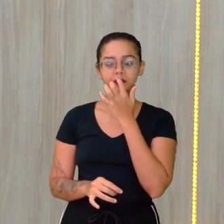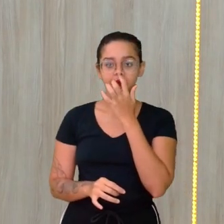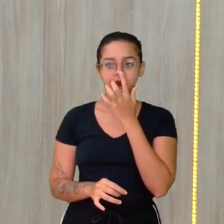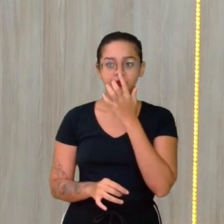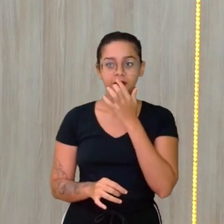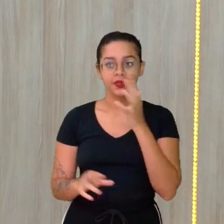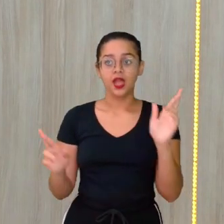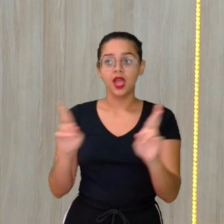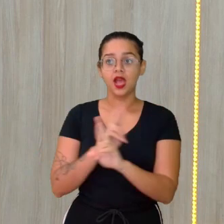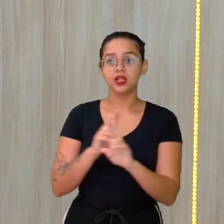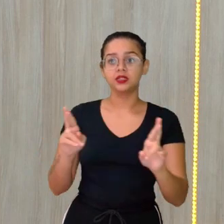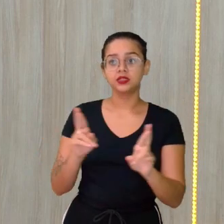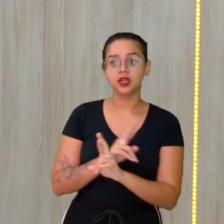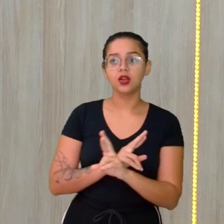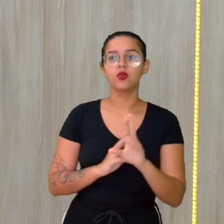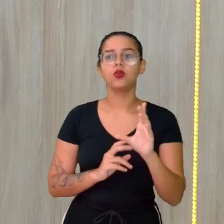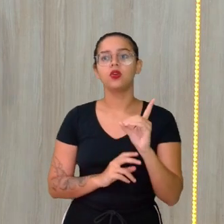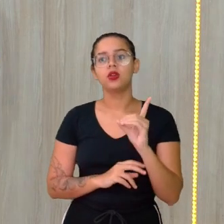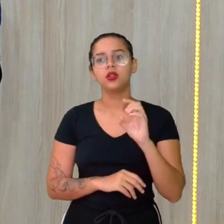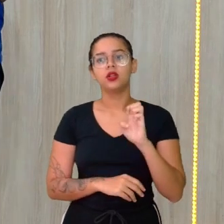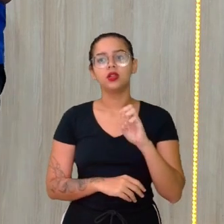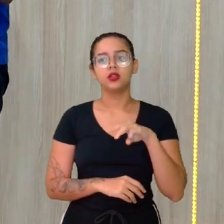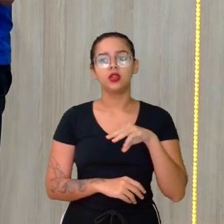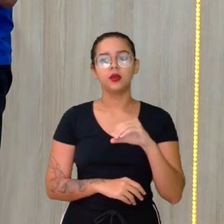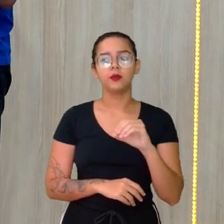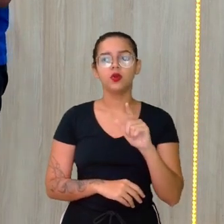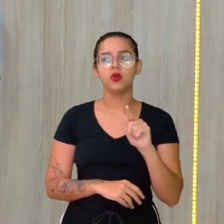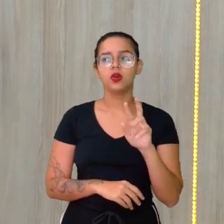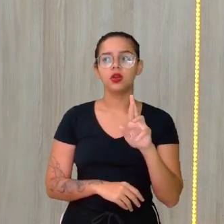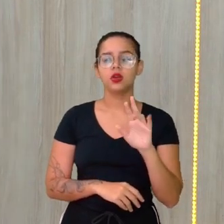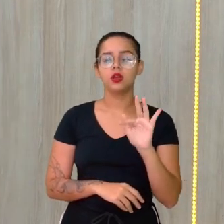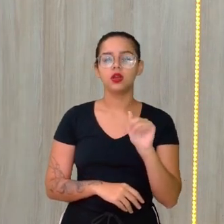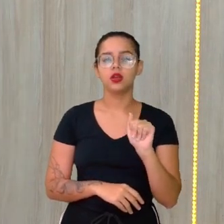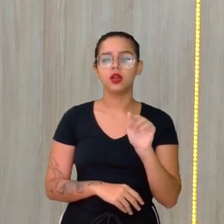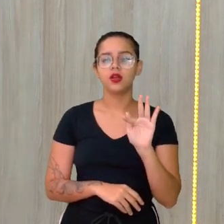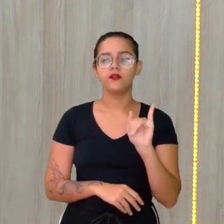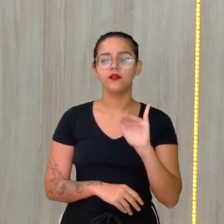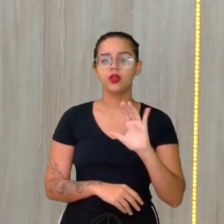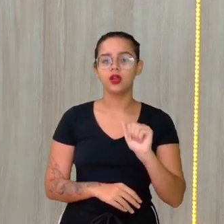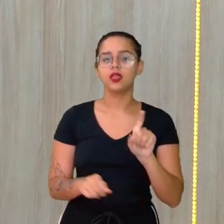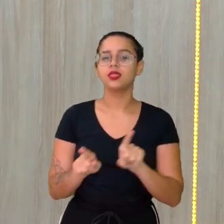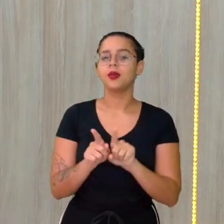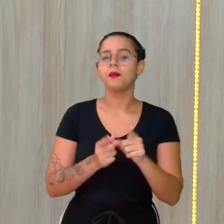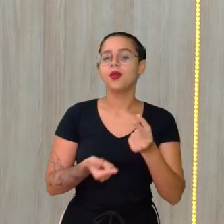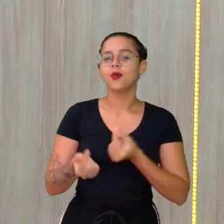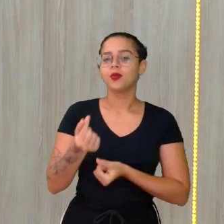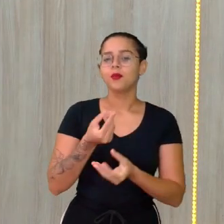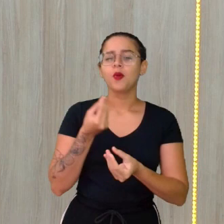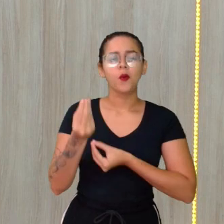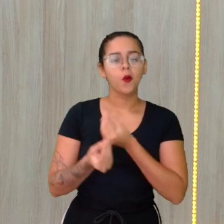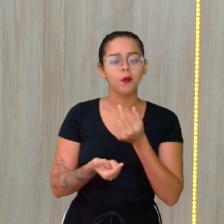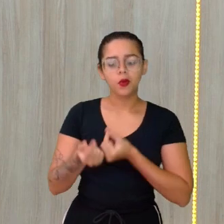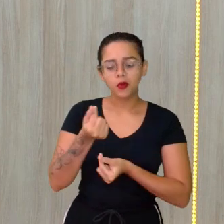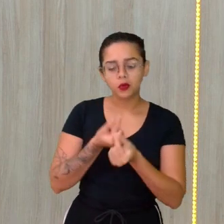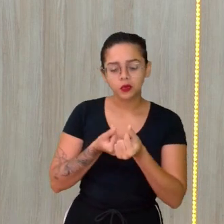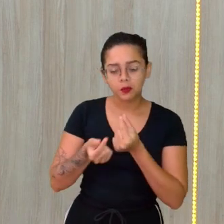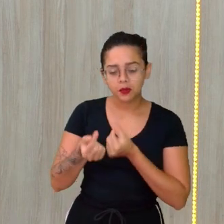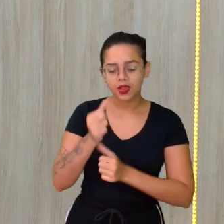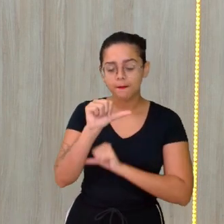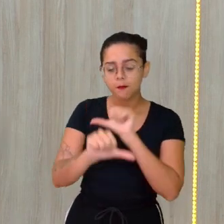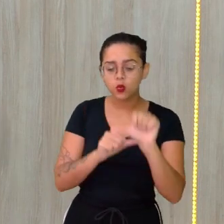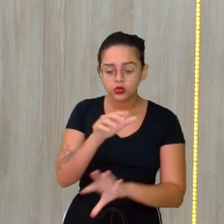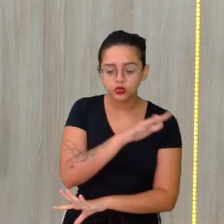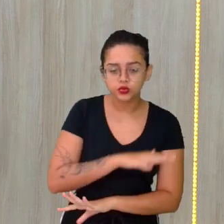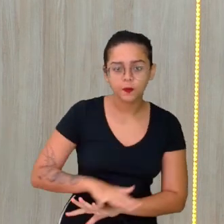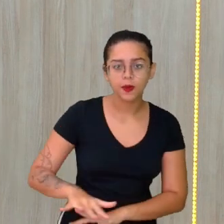relação demográfica, a gente vai estudar, por exemplo, a economia, né? E como essa economia ela vai alterar o espaço, como eu falei para